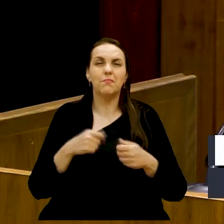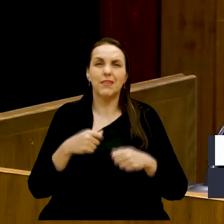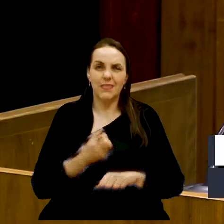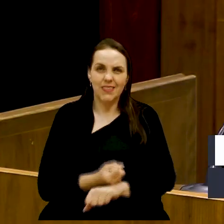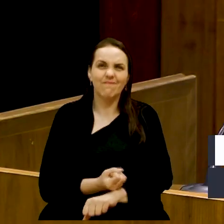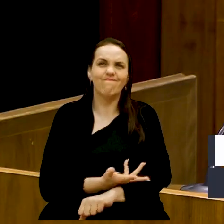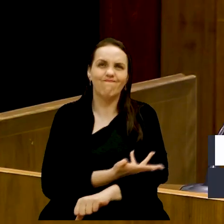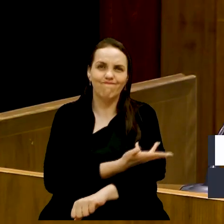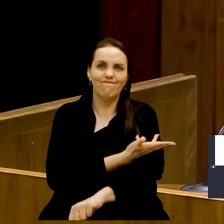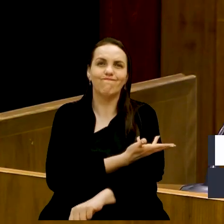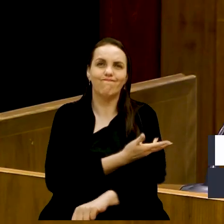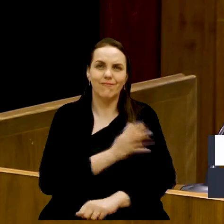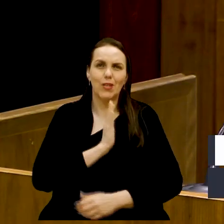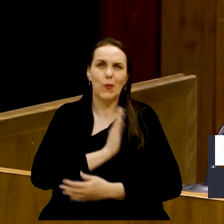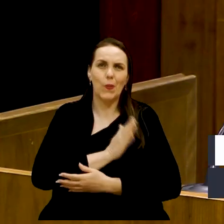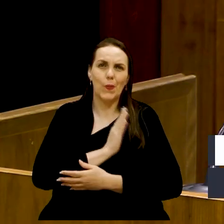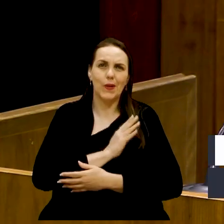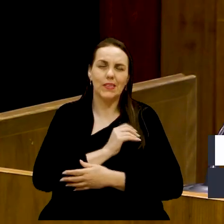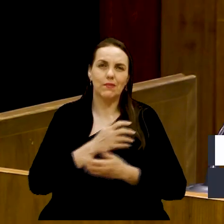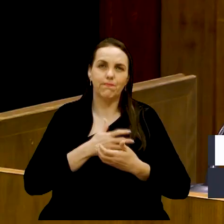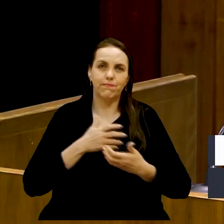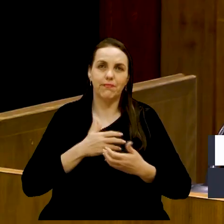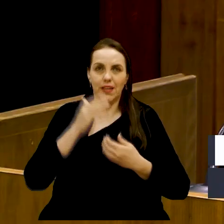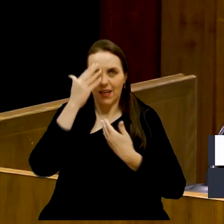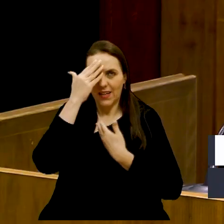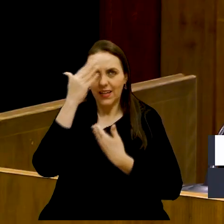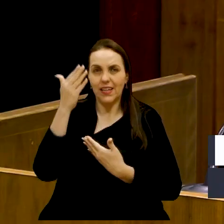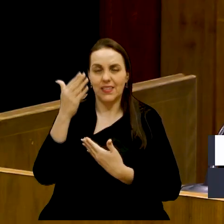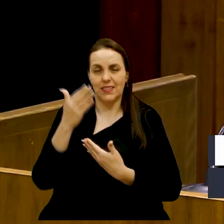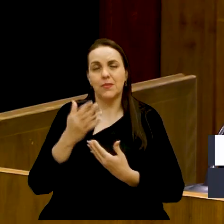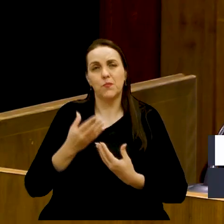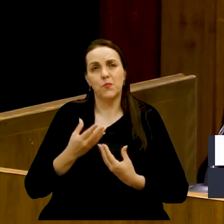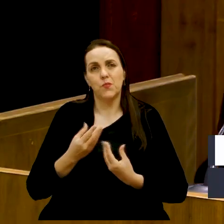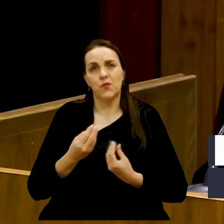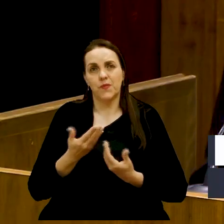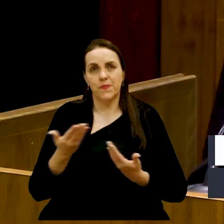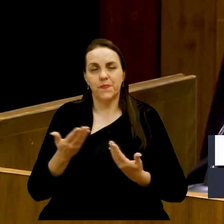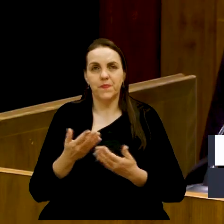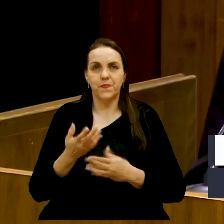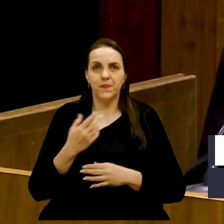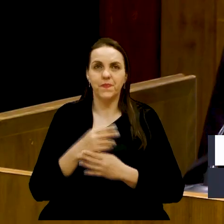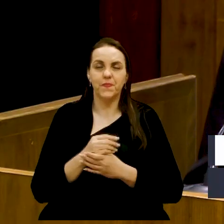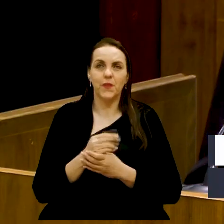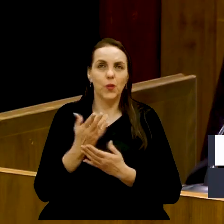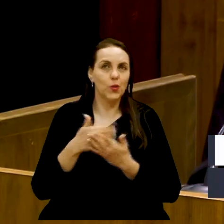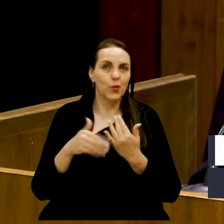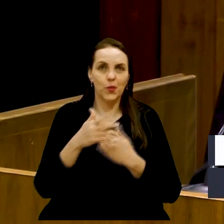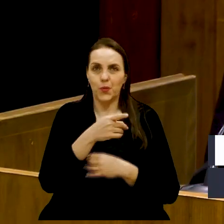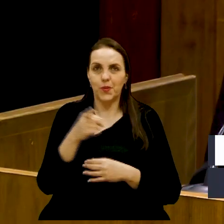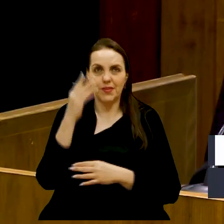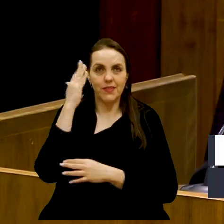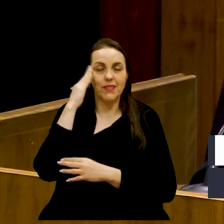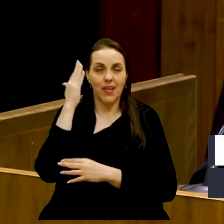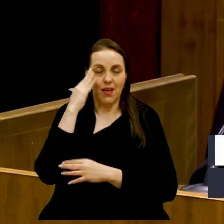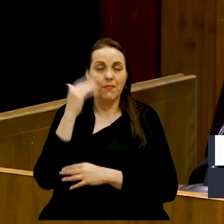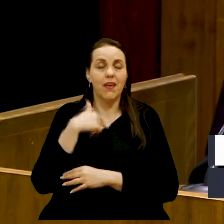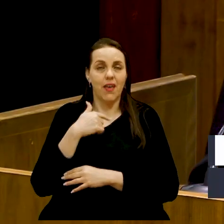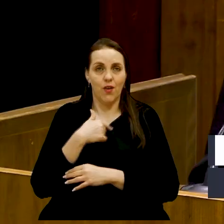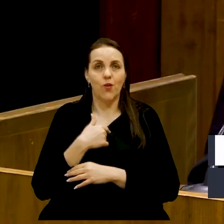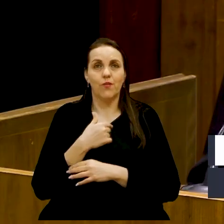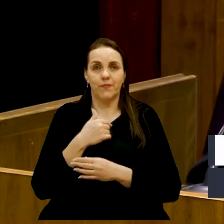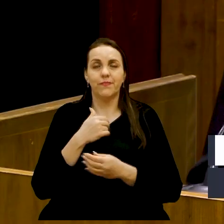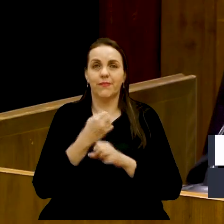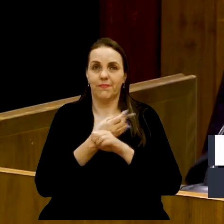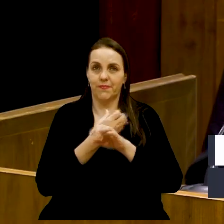queria agradecer enormemente, como eu já tive, todos aqui sabem, a oportunidade de estar na Secretaria de Educação